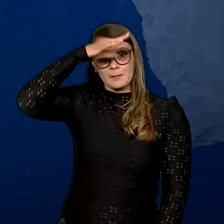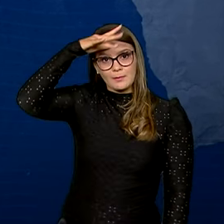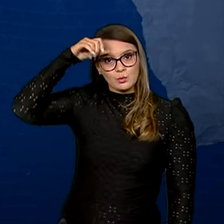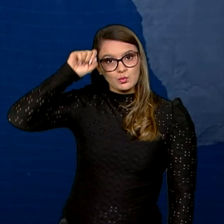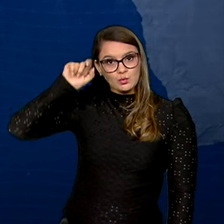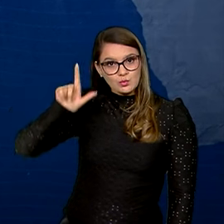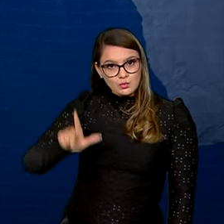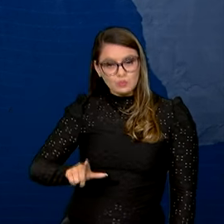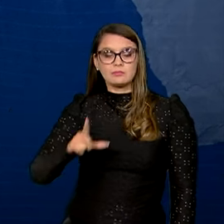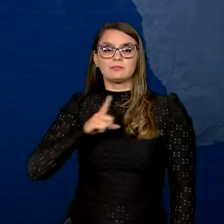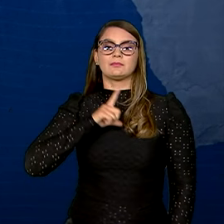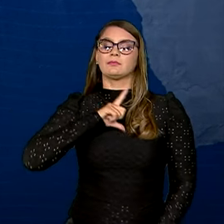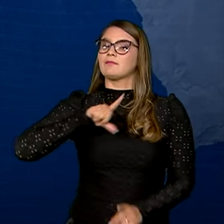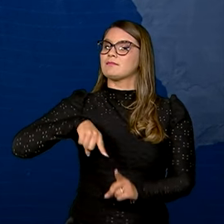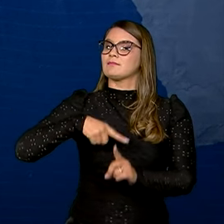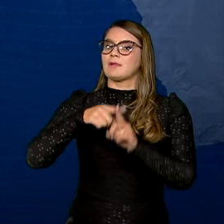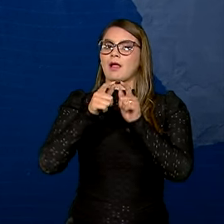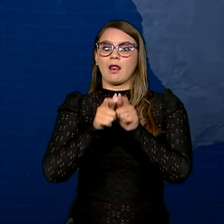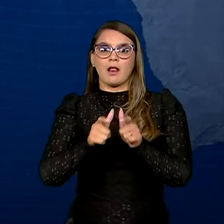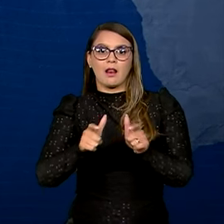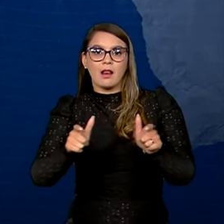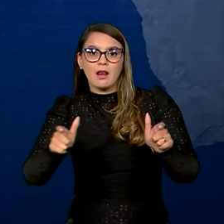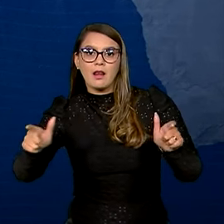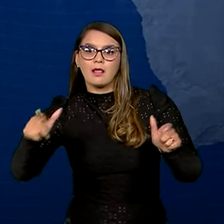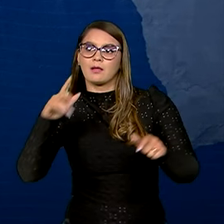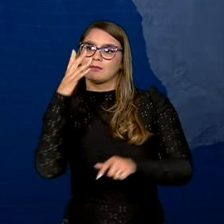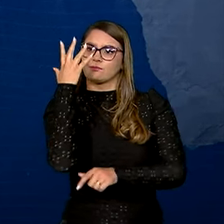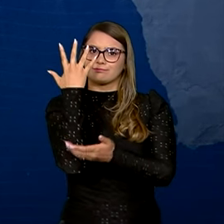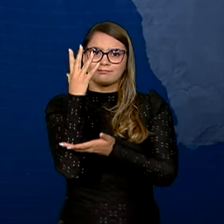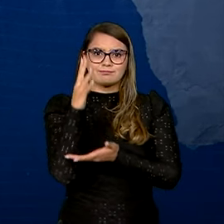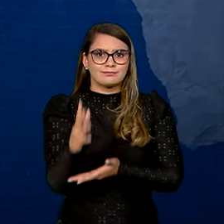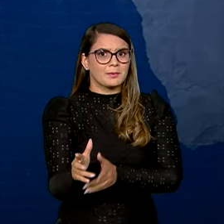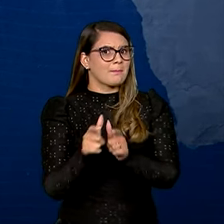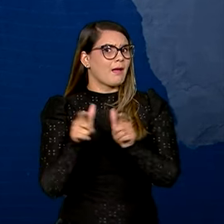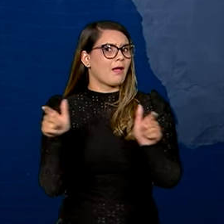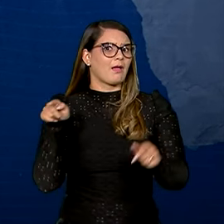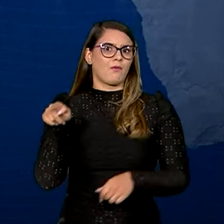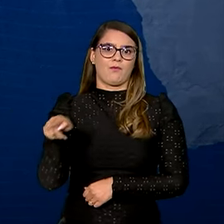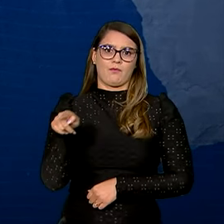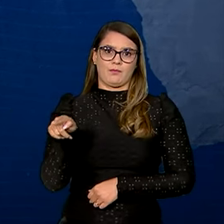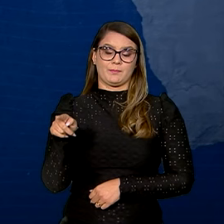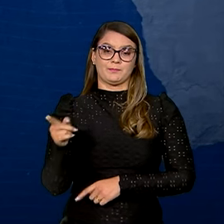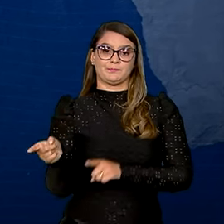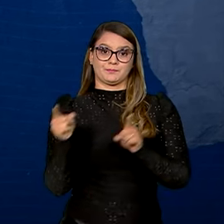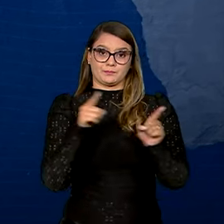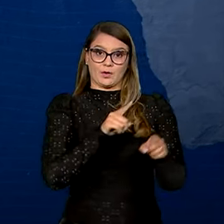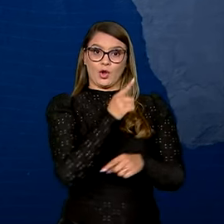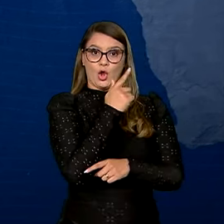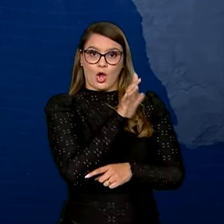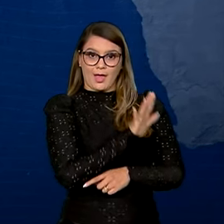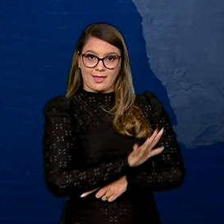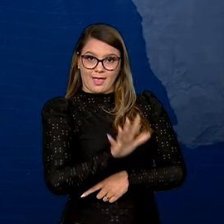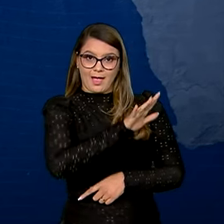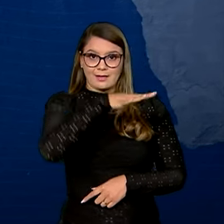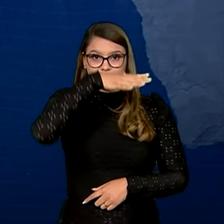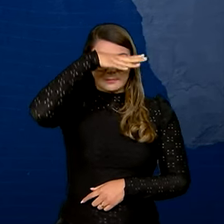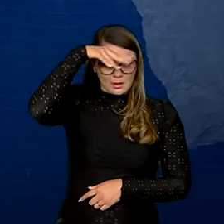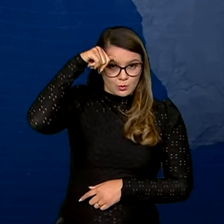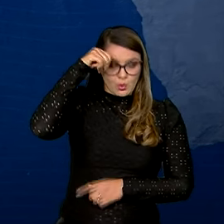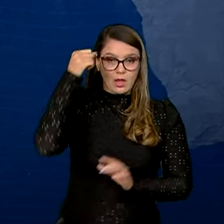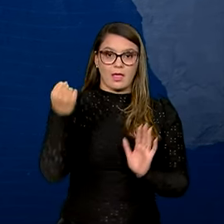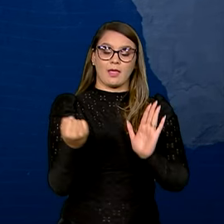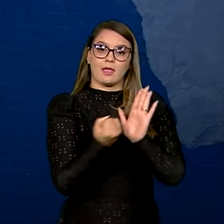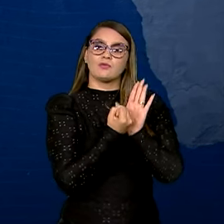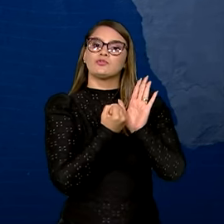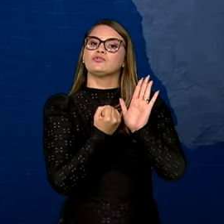do Sul tiveram o maior crescimento no desmatamento. Por outro lado, Goiás e Mato Grosso